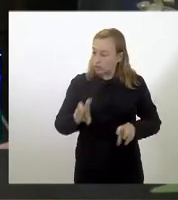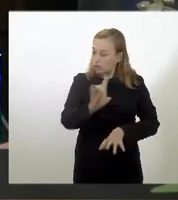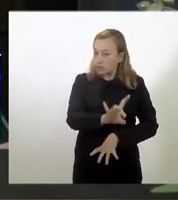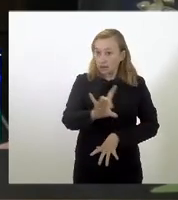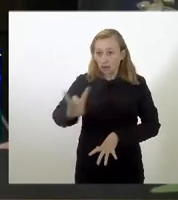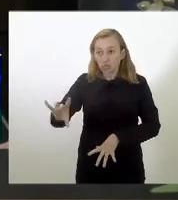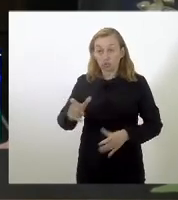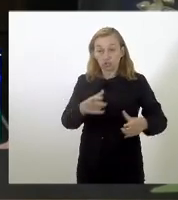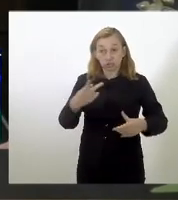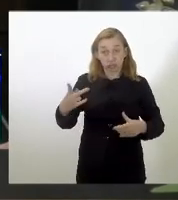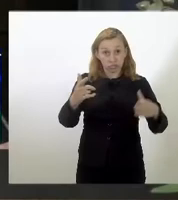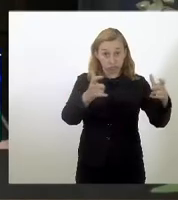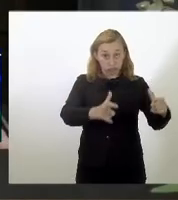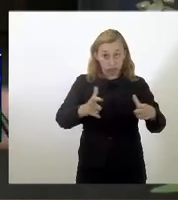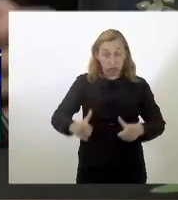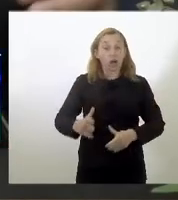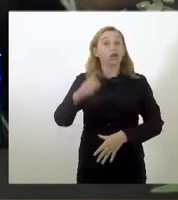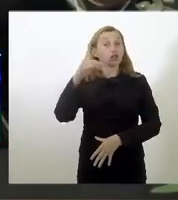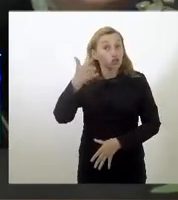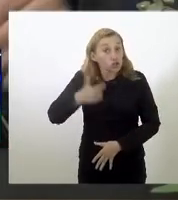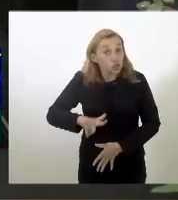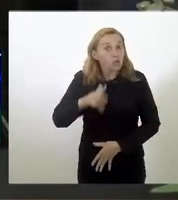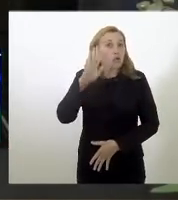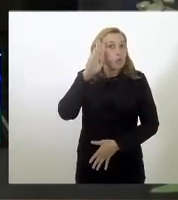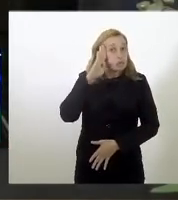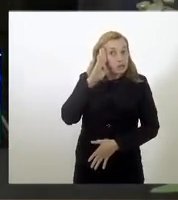novo, fundamental que